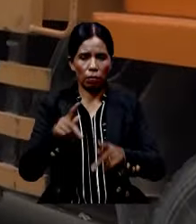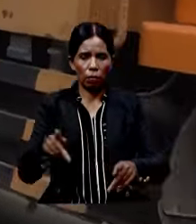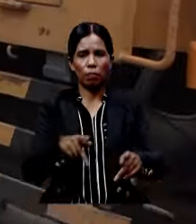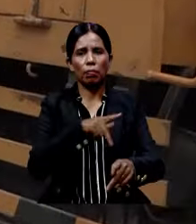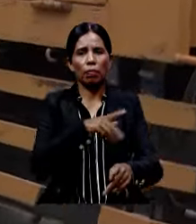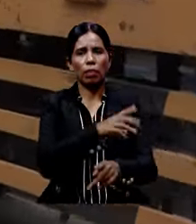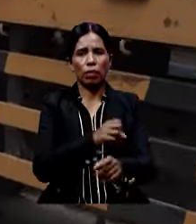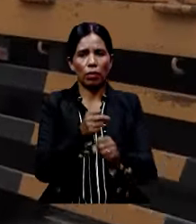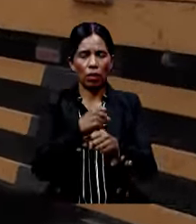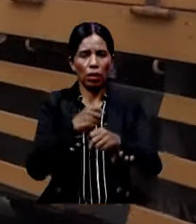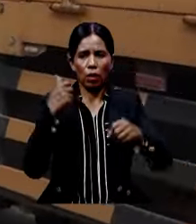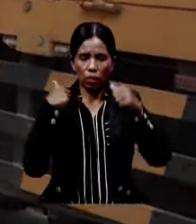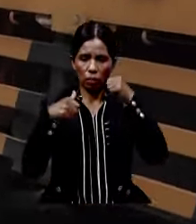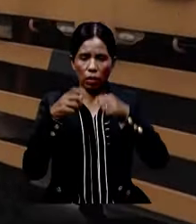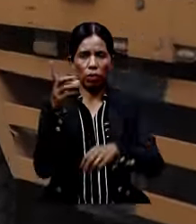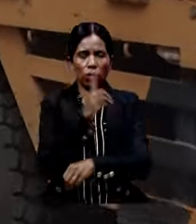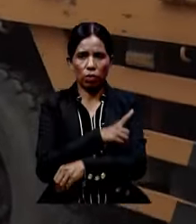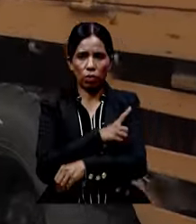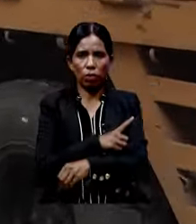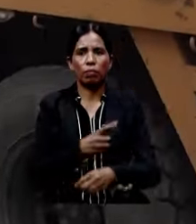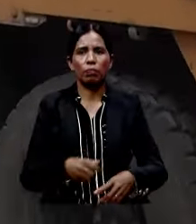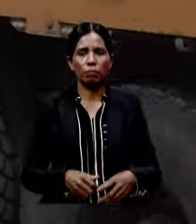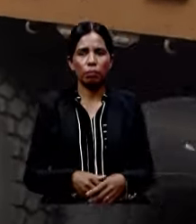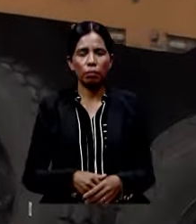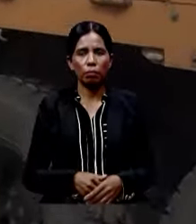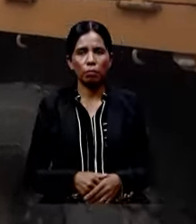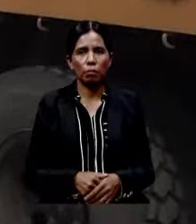privado sira, hodi halau atividade lororon. João Carlos Tomás Soares, GMN.